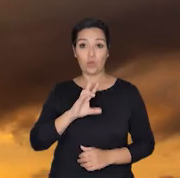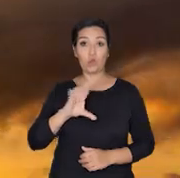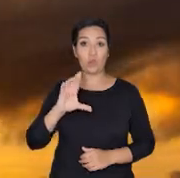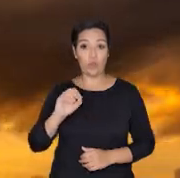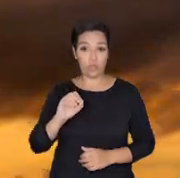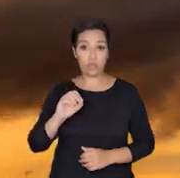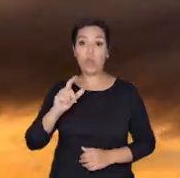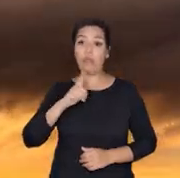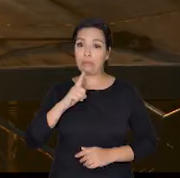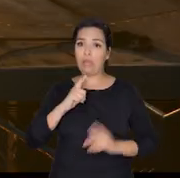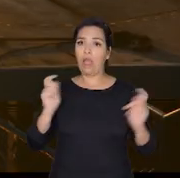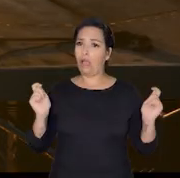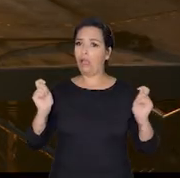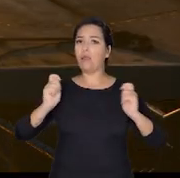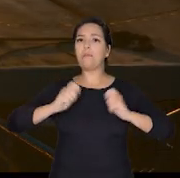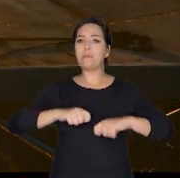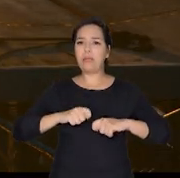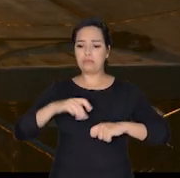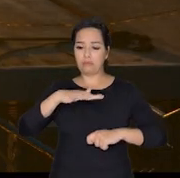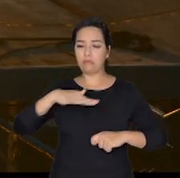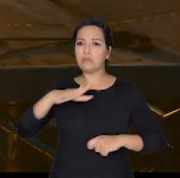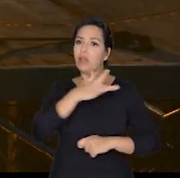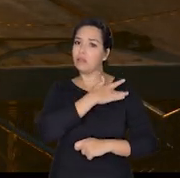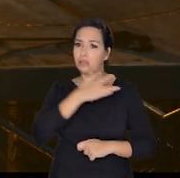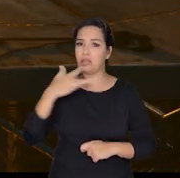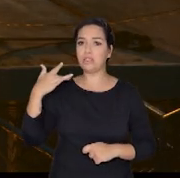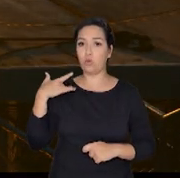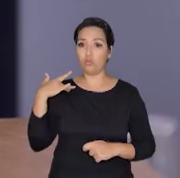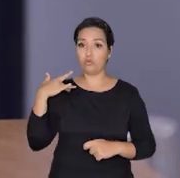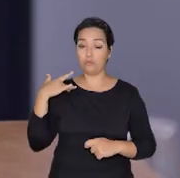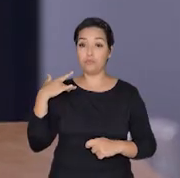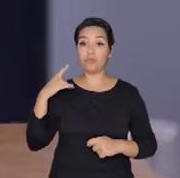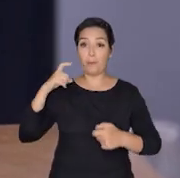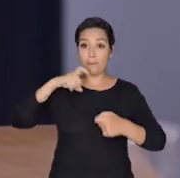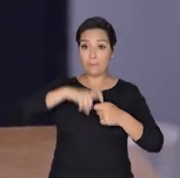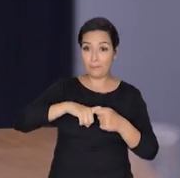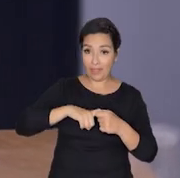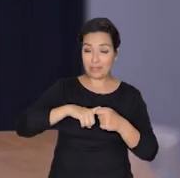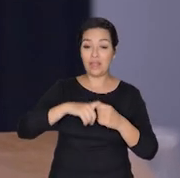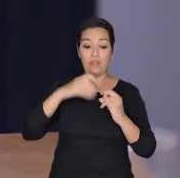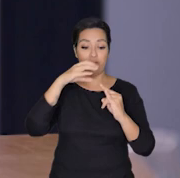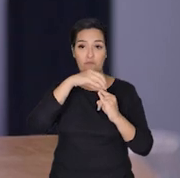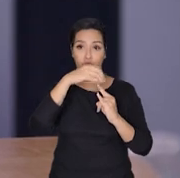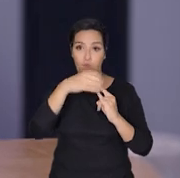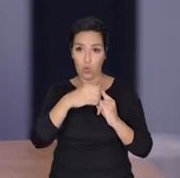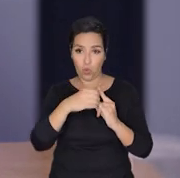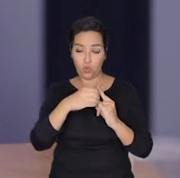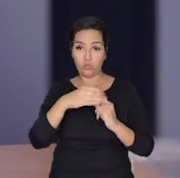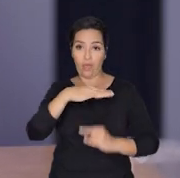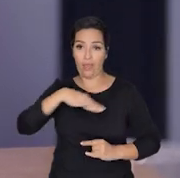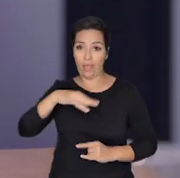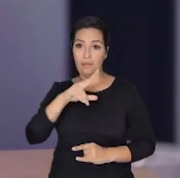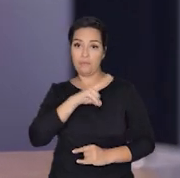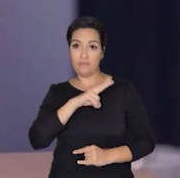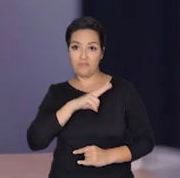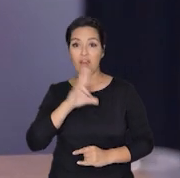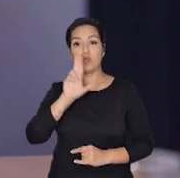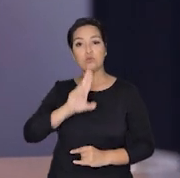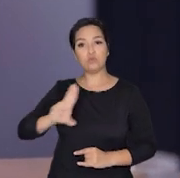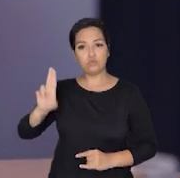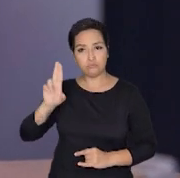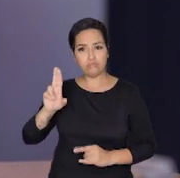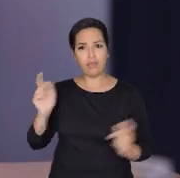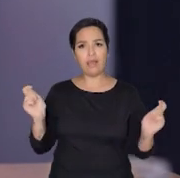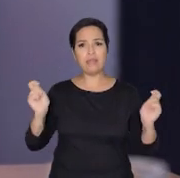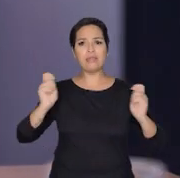O Rio de Janeiro tem muito potencial na área da saúde. Em parceria com a Fiocruz, com o setor privado e com as universidades, a gente